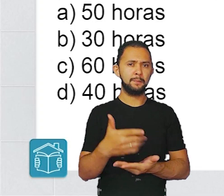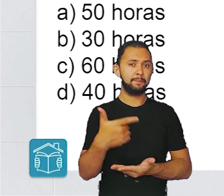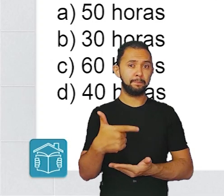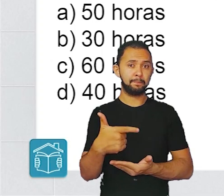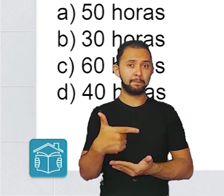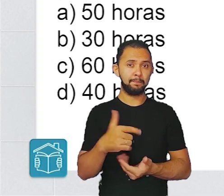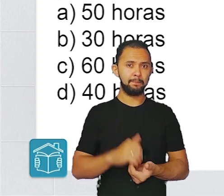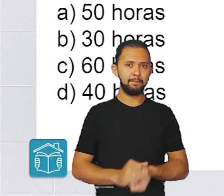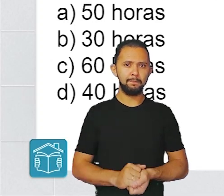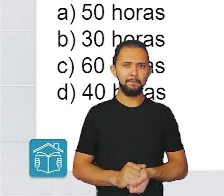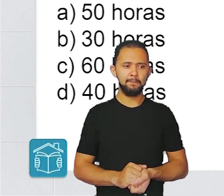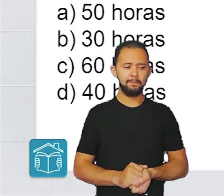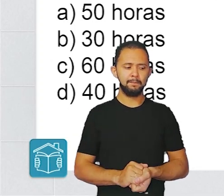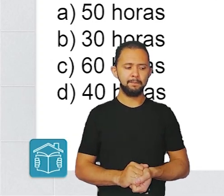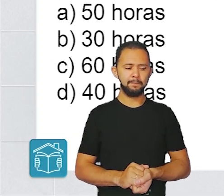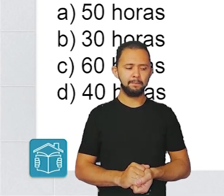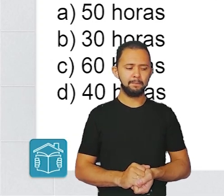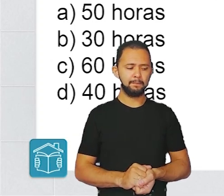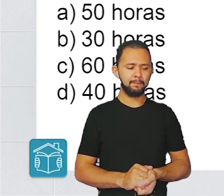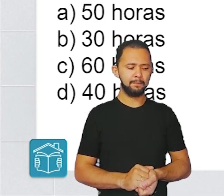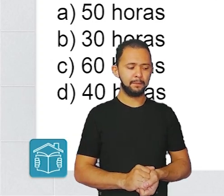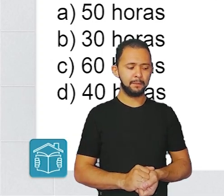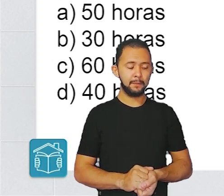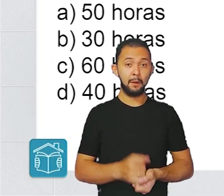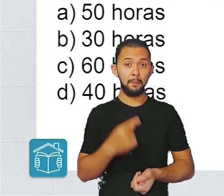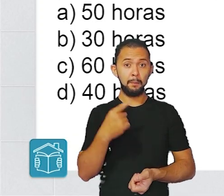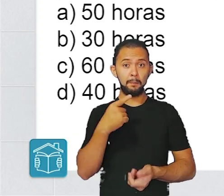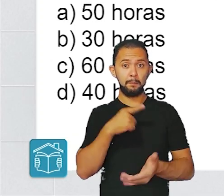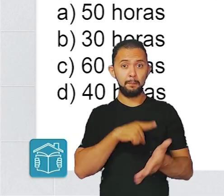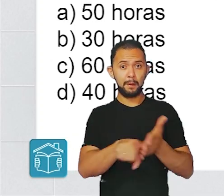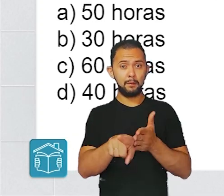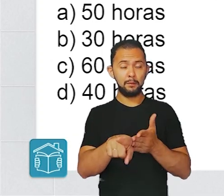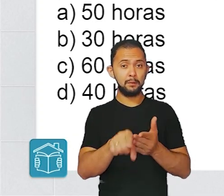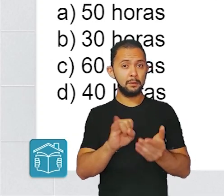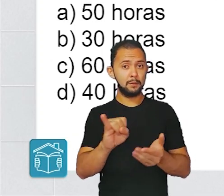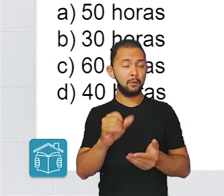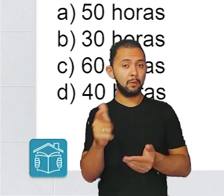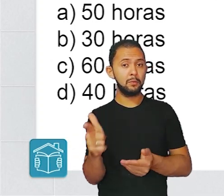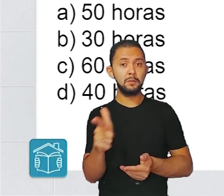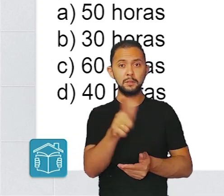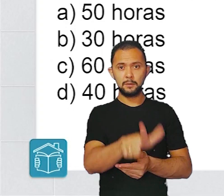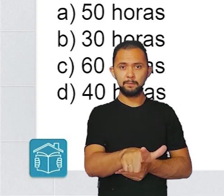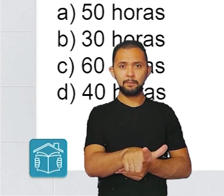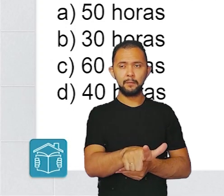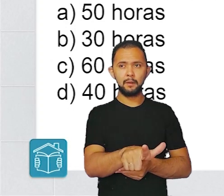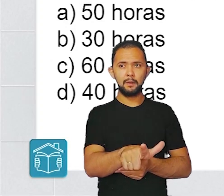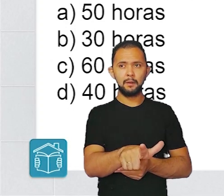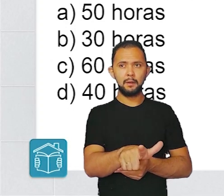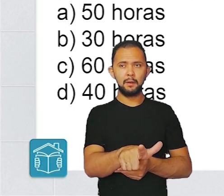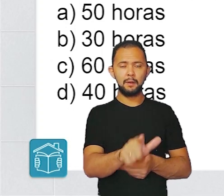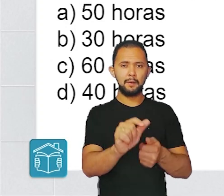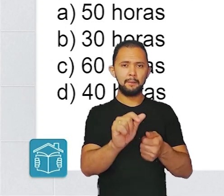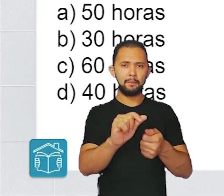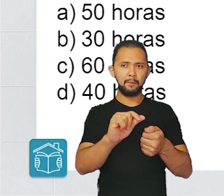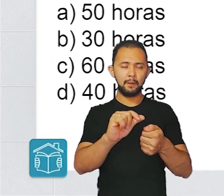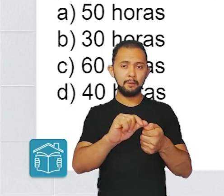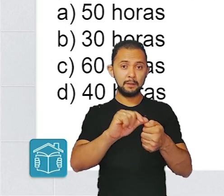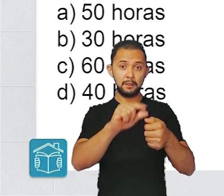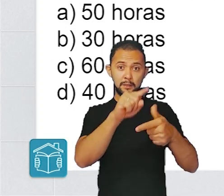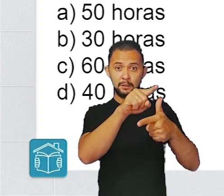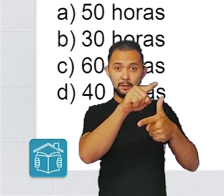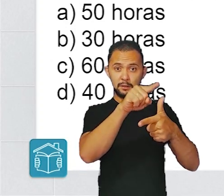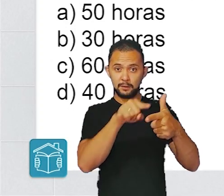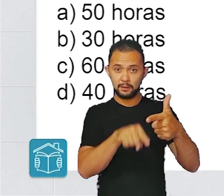primeiro, você se pergunta se algum desses números é divisível por 2. No caso, a gente tem que o 4 é. Então, vamos